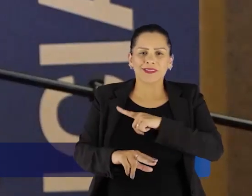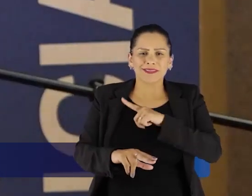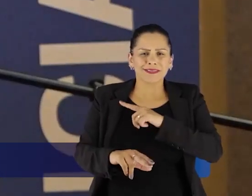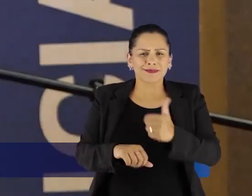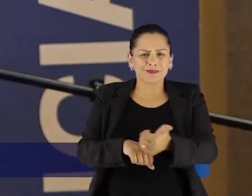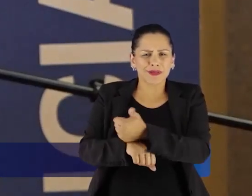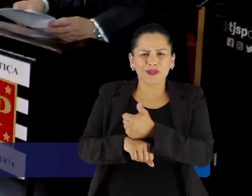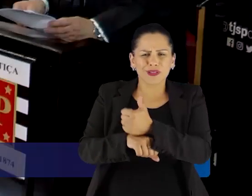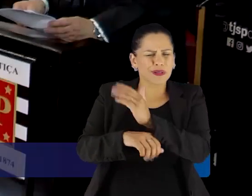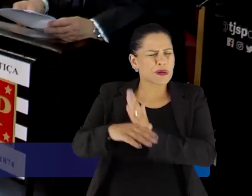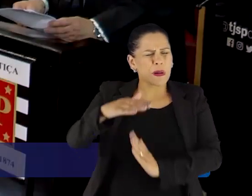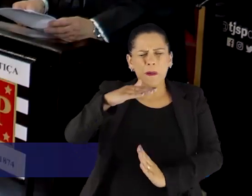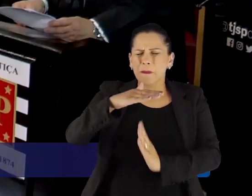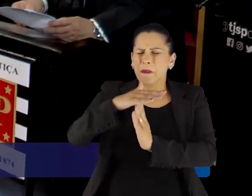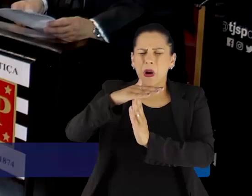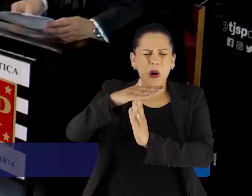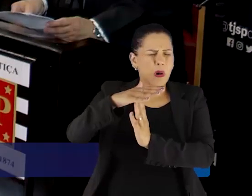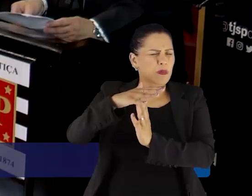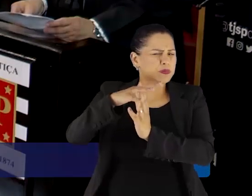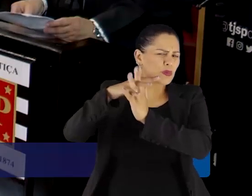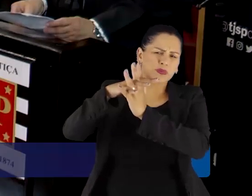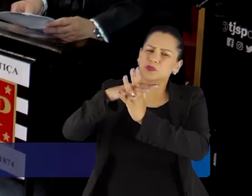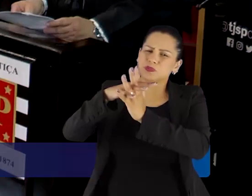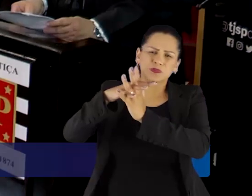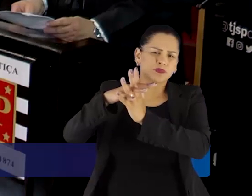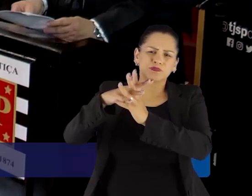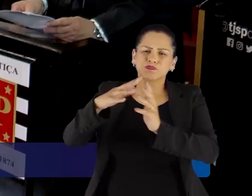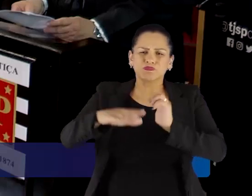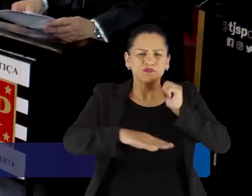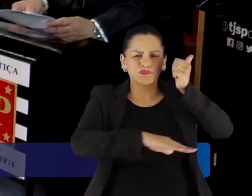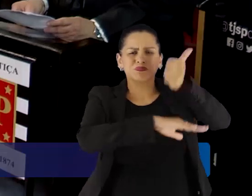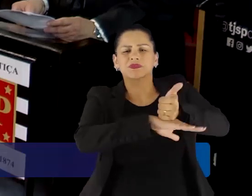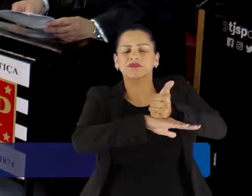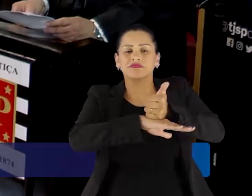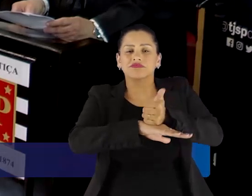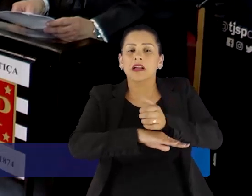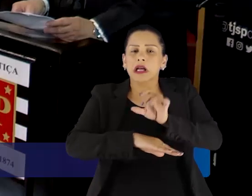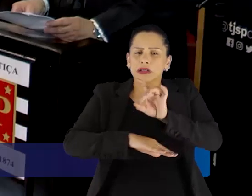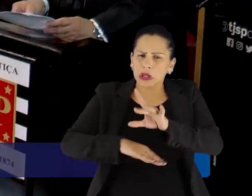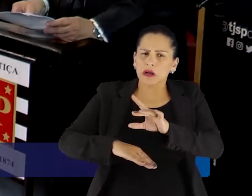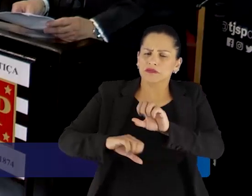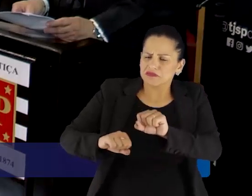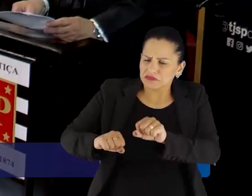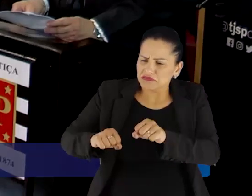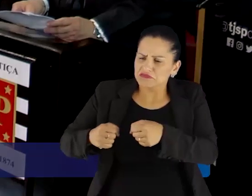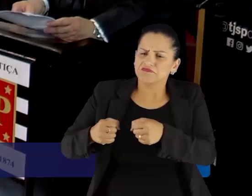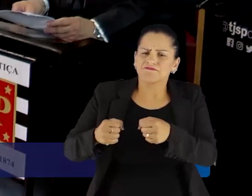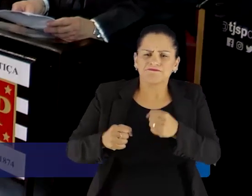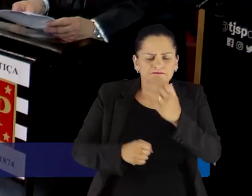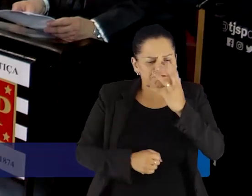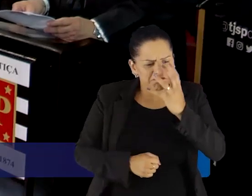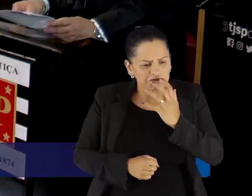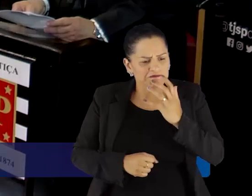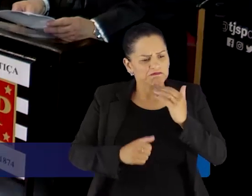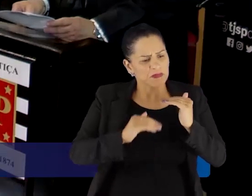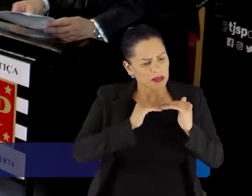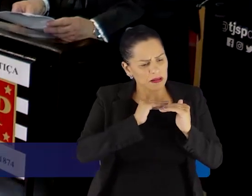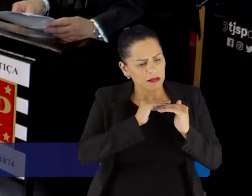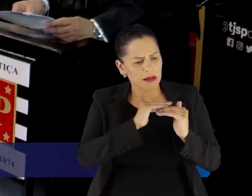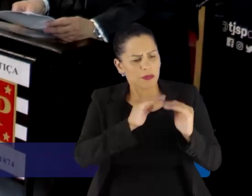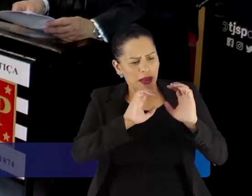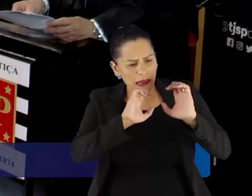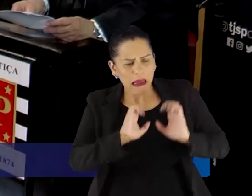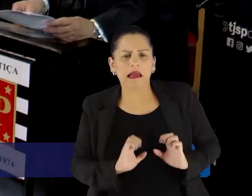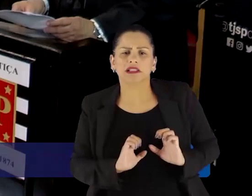profissional que reclama não apenas com dedicação seriedade equilíbrio e ética